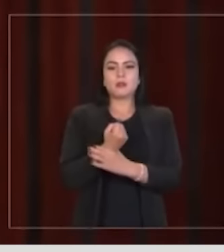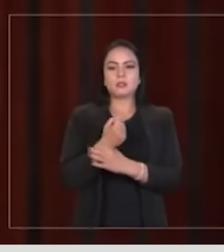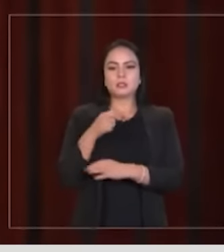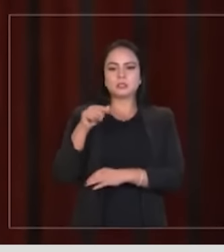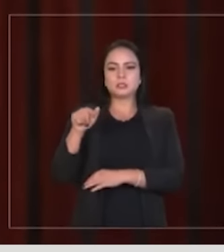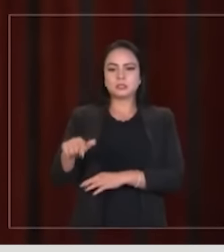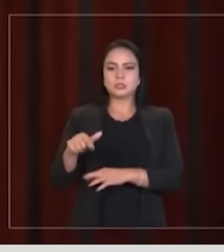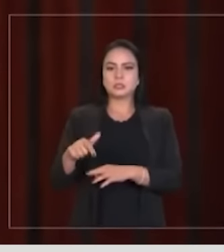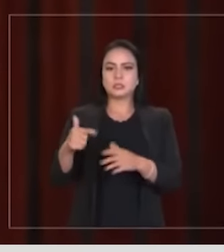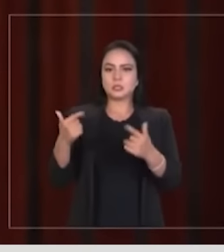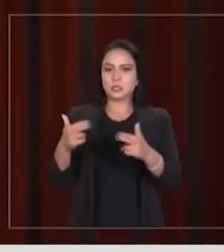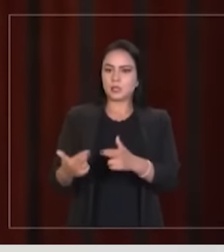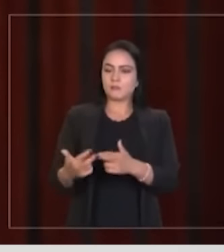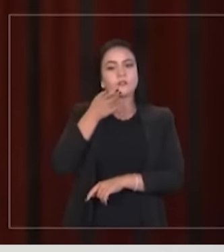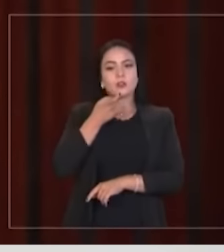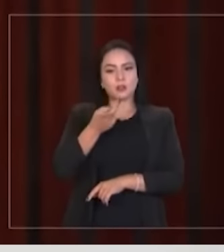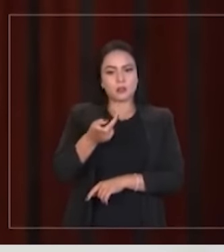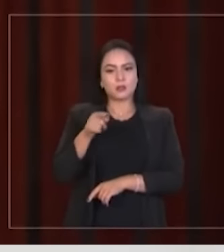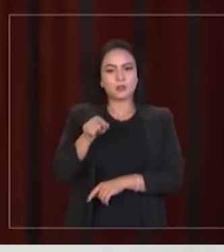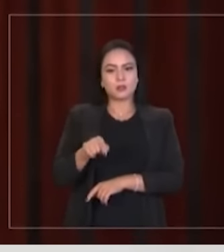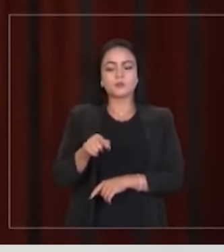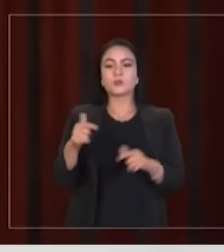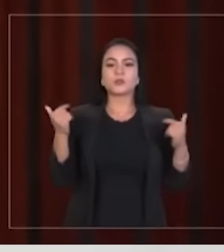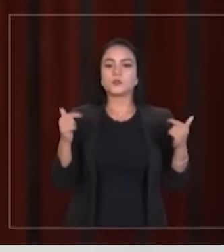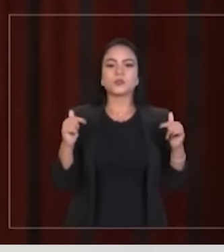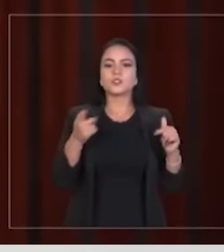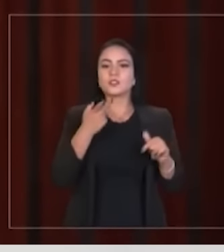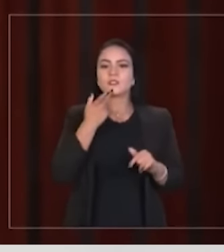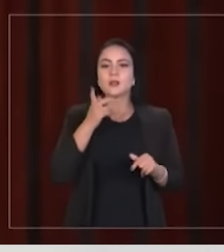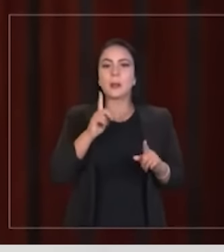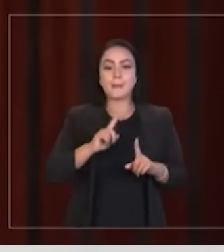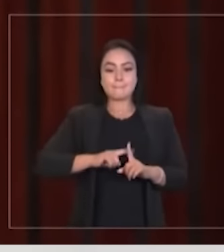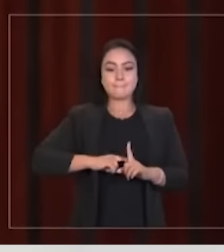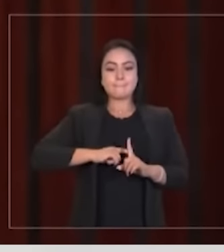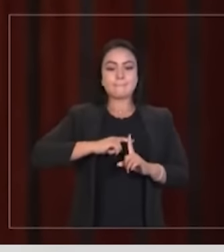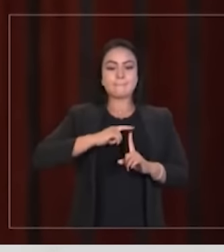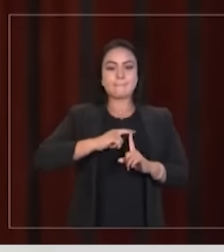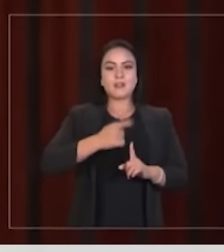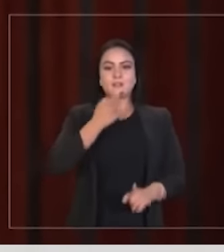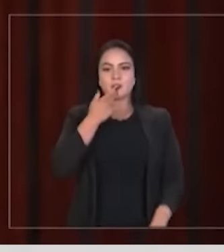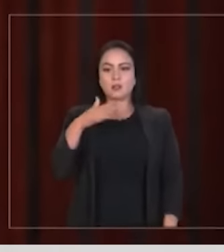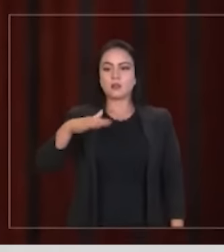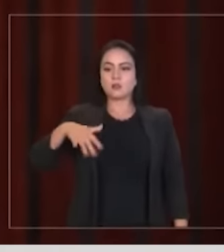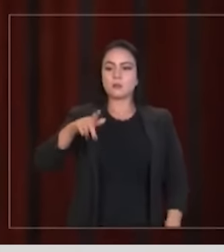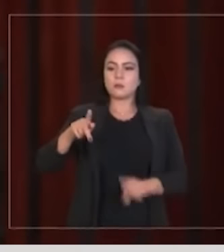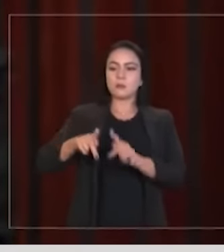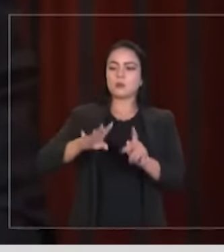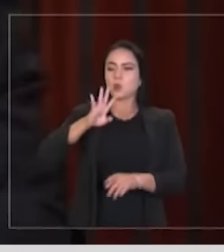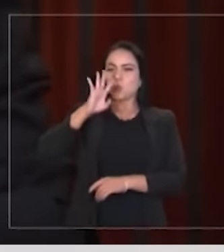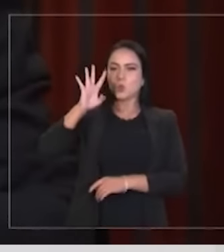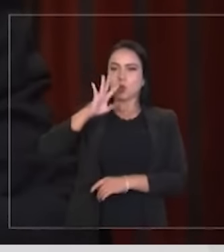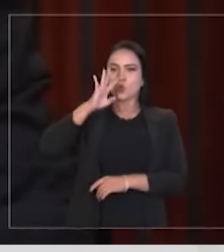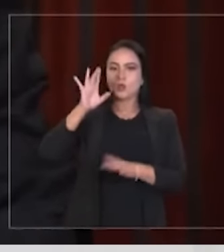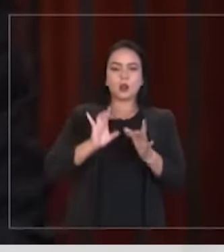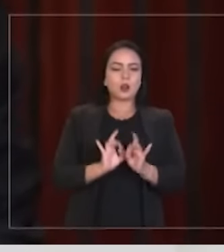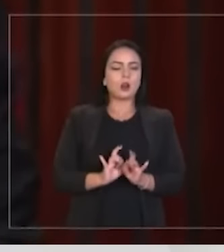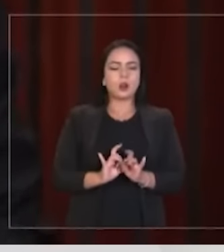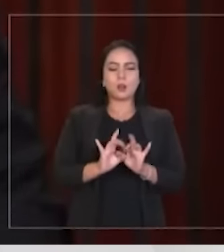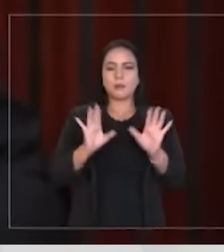irresponsabilidade total, não há palavra mais dita por esse populismo extremista do que